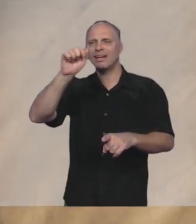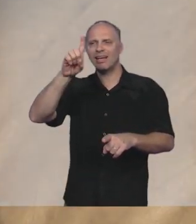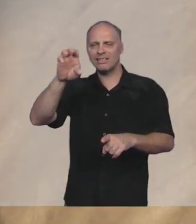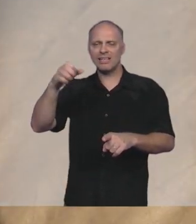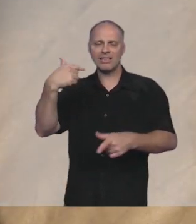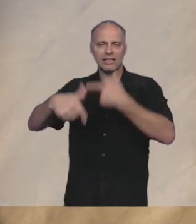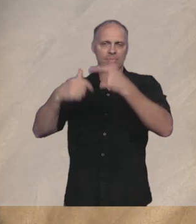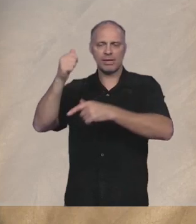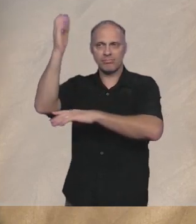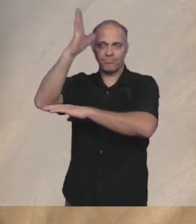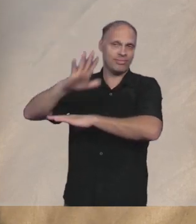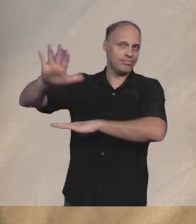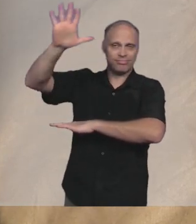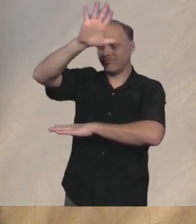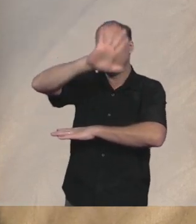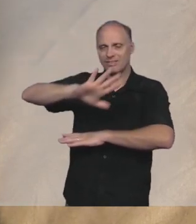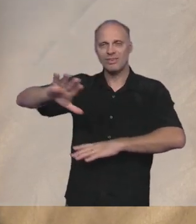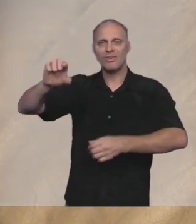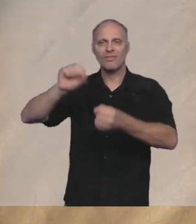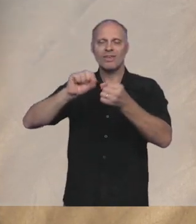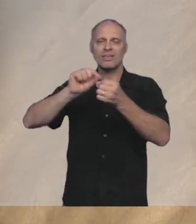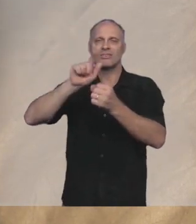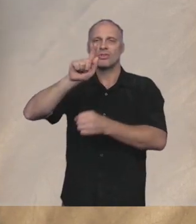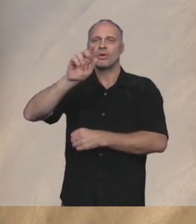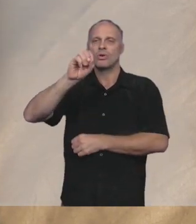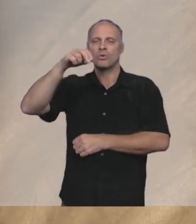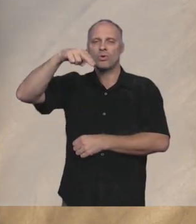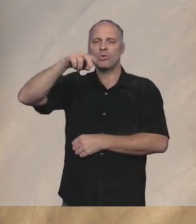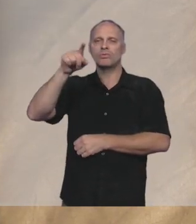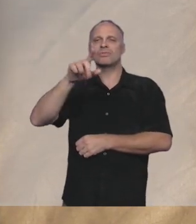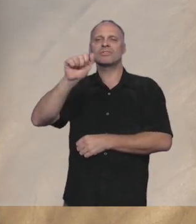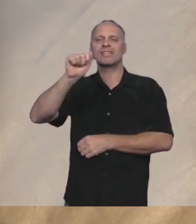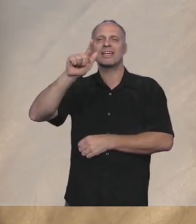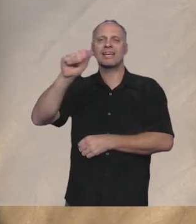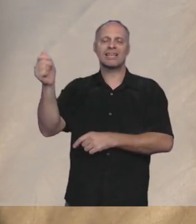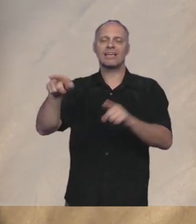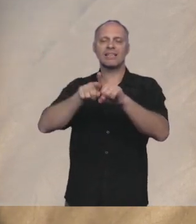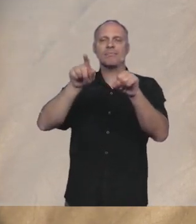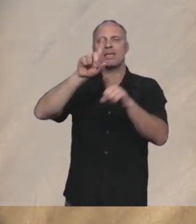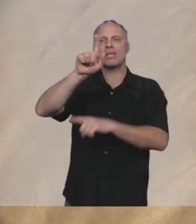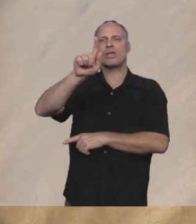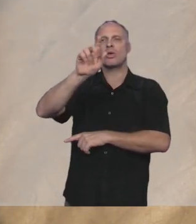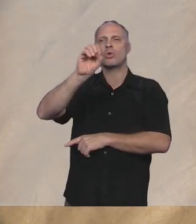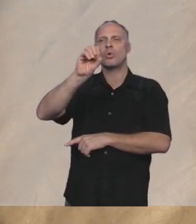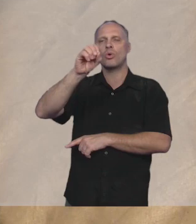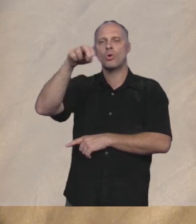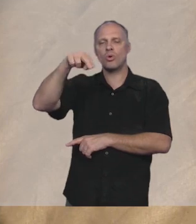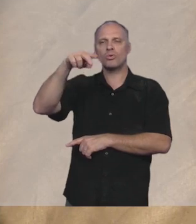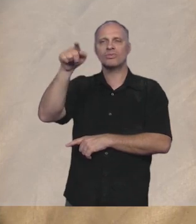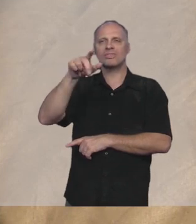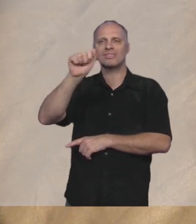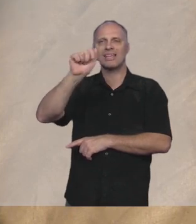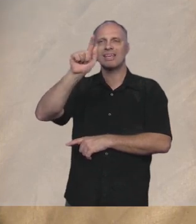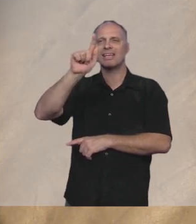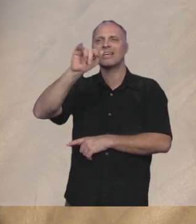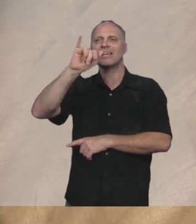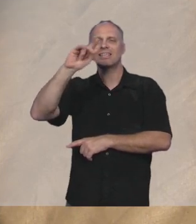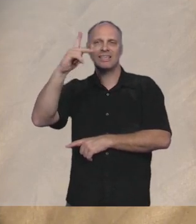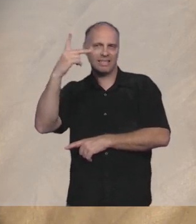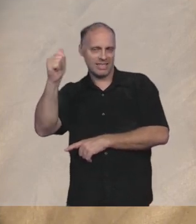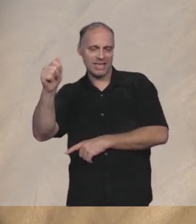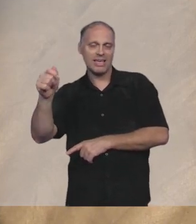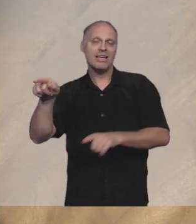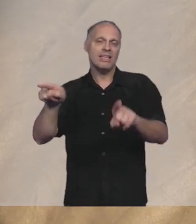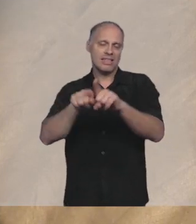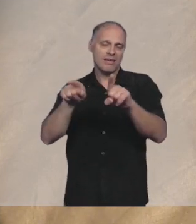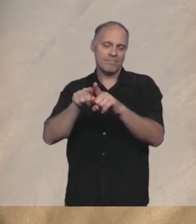exemplo, né? Fez um trabalho genial. O Júlio Andrade está na peça, uma atriz com quem eu tive convívio uma